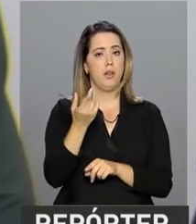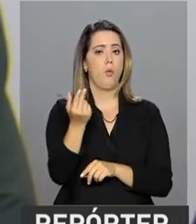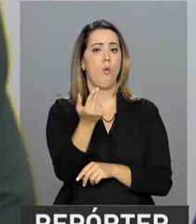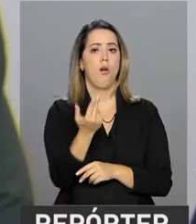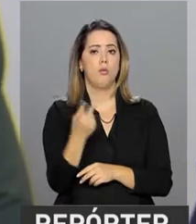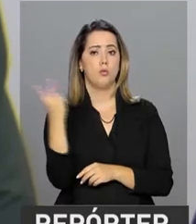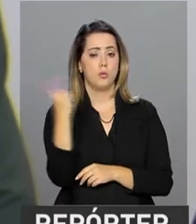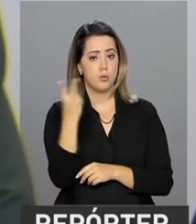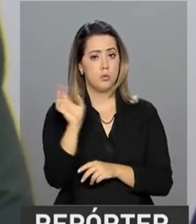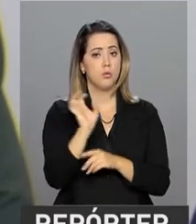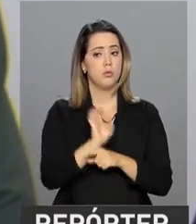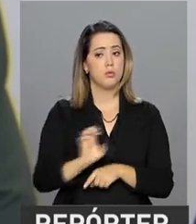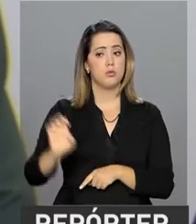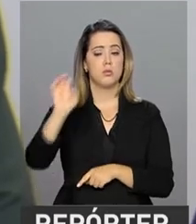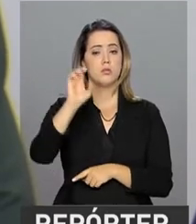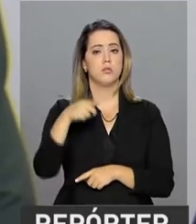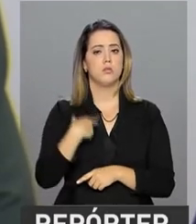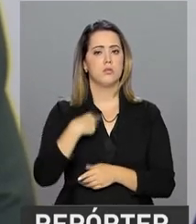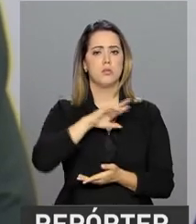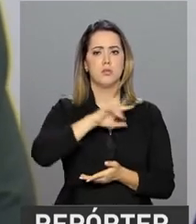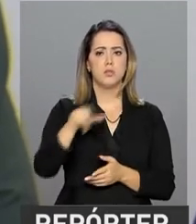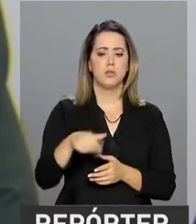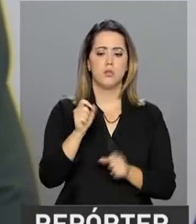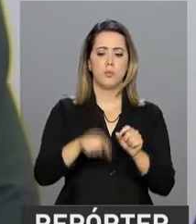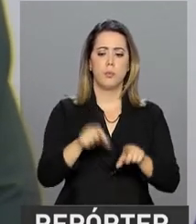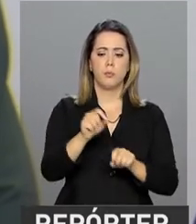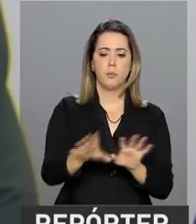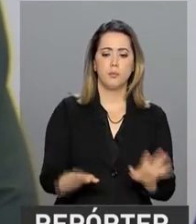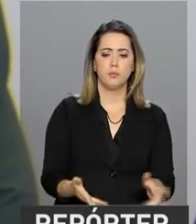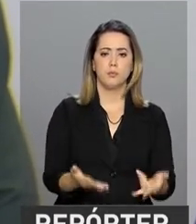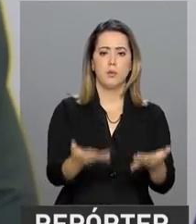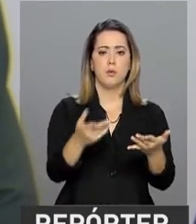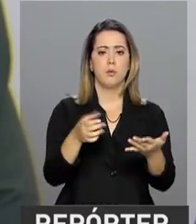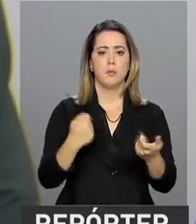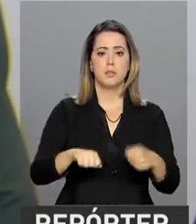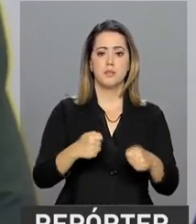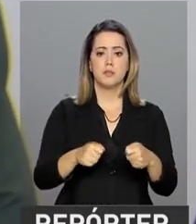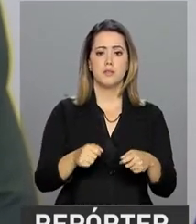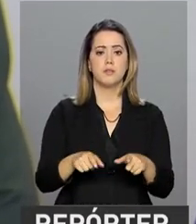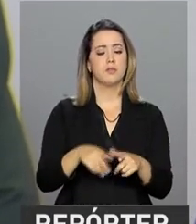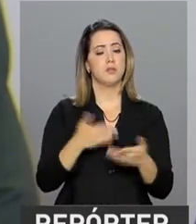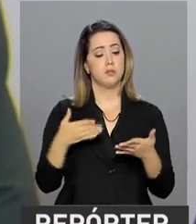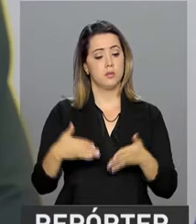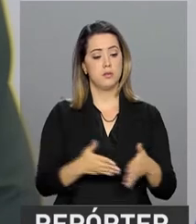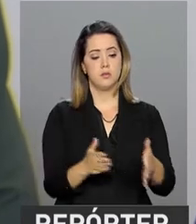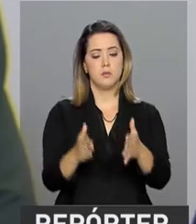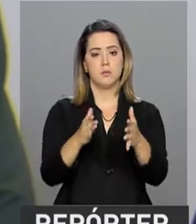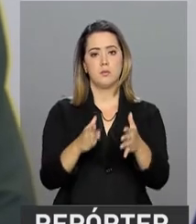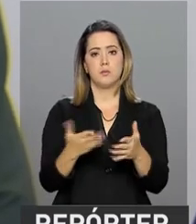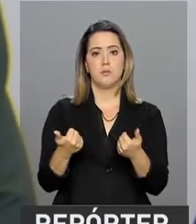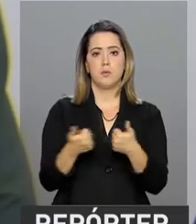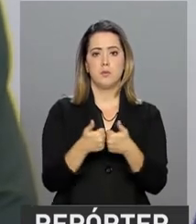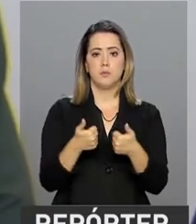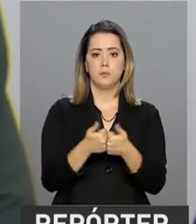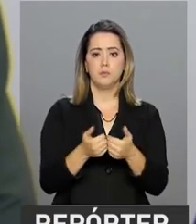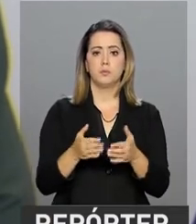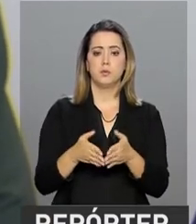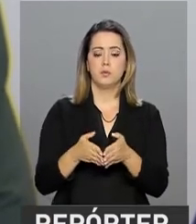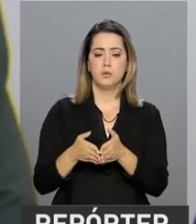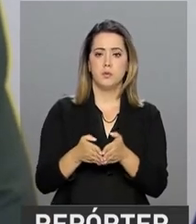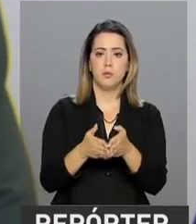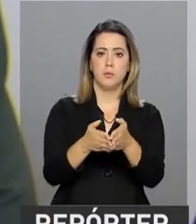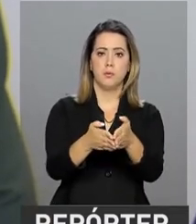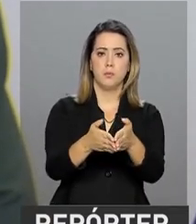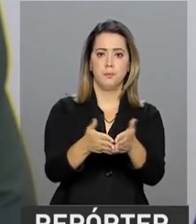renda de milhares e milhares de produtores rurais de mato grosso depende dessa dessa rodovia que liga a hidrovia é uma